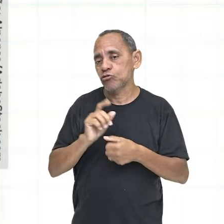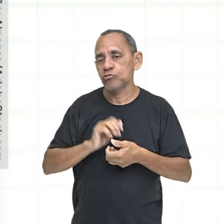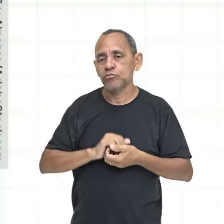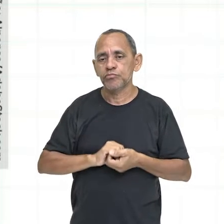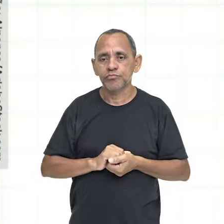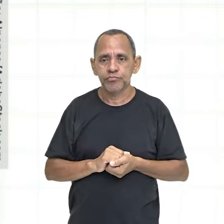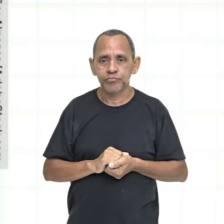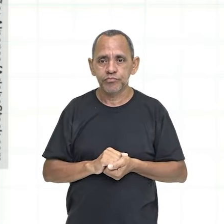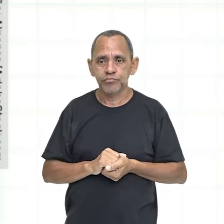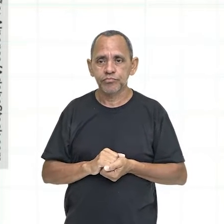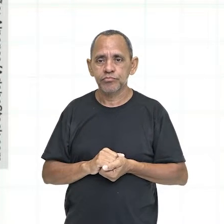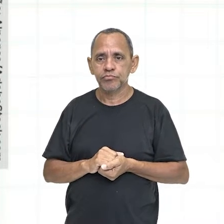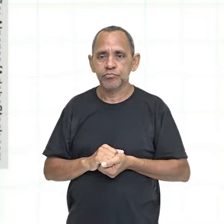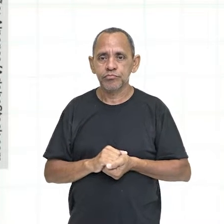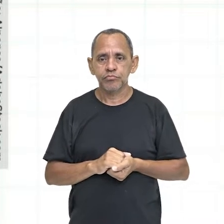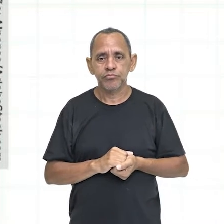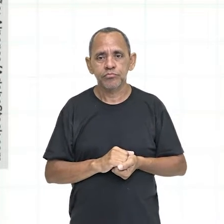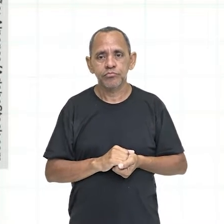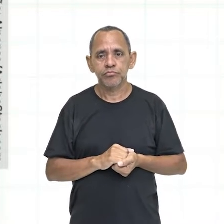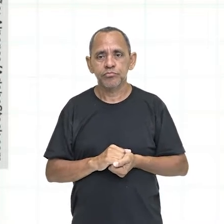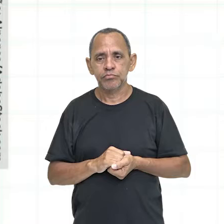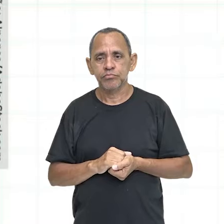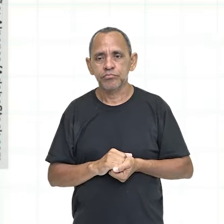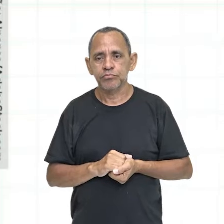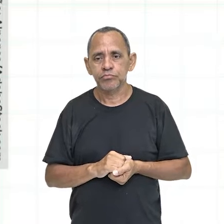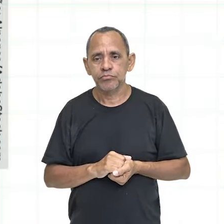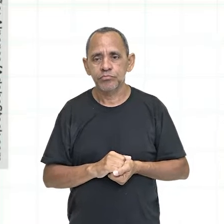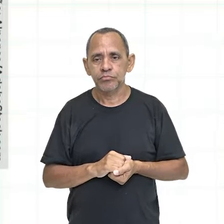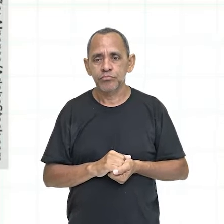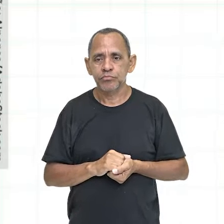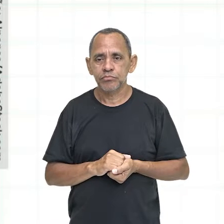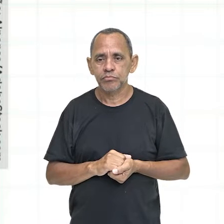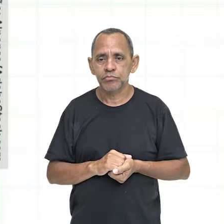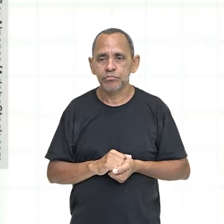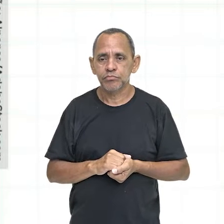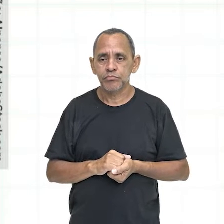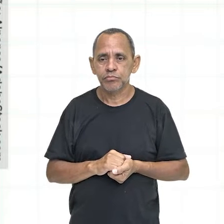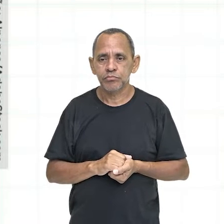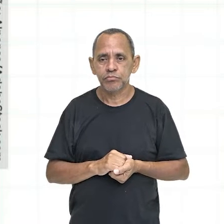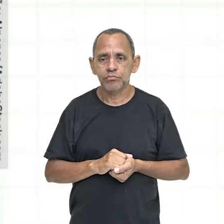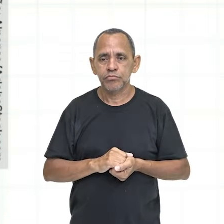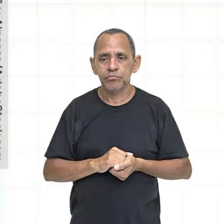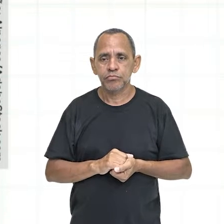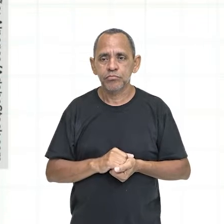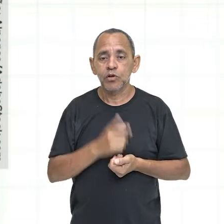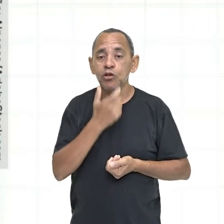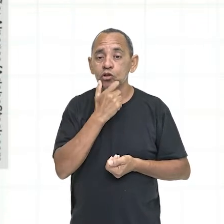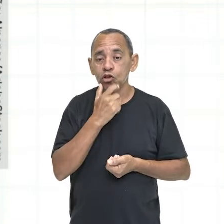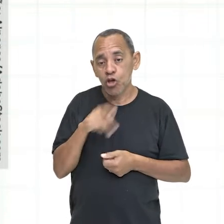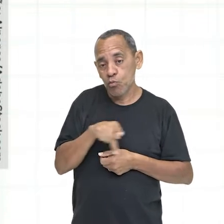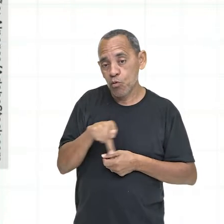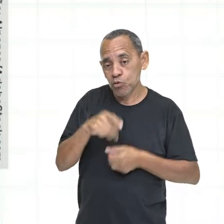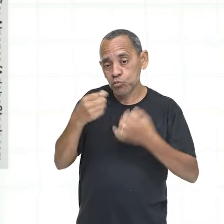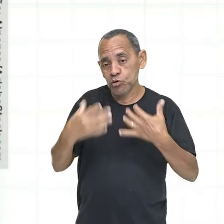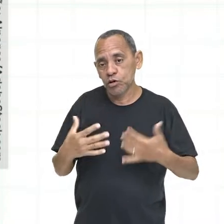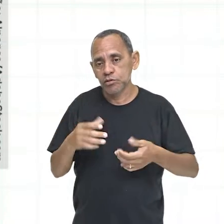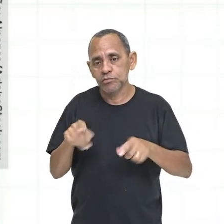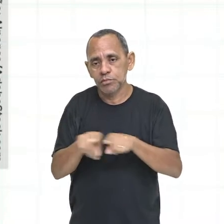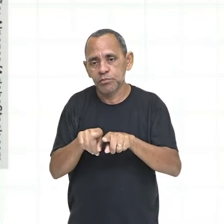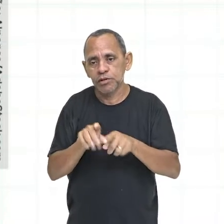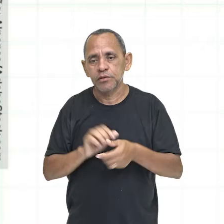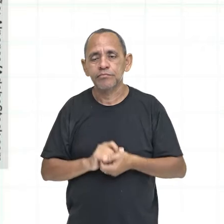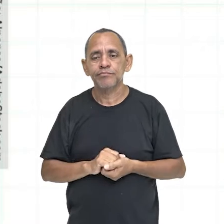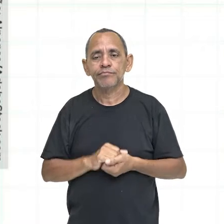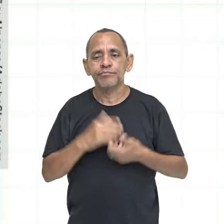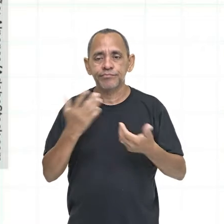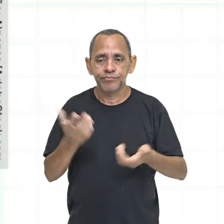it might not be a good idea to go swimming in the lake today. The water looks dirty. Então,